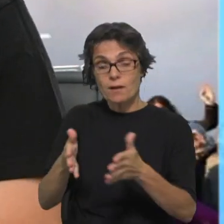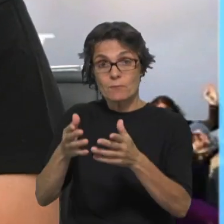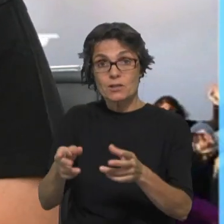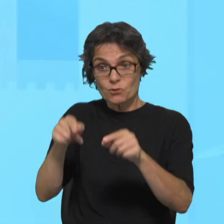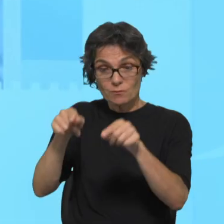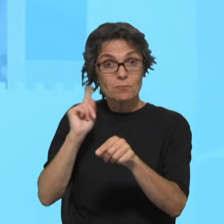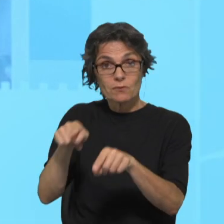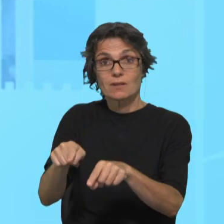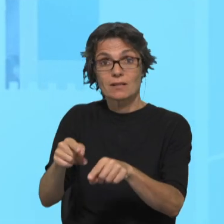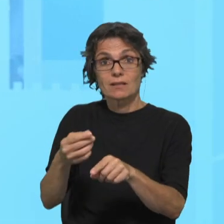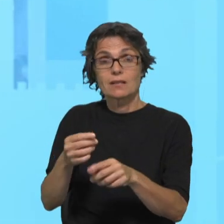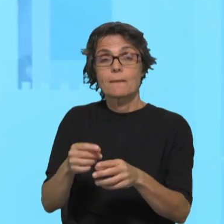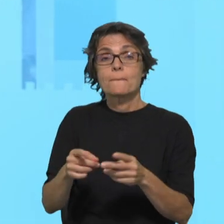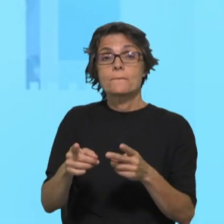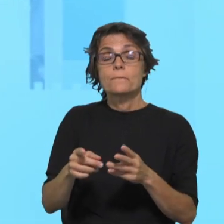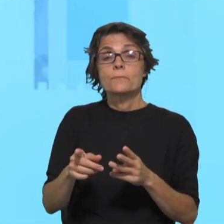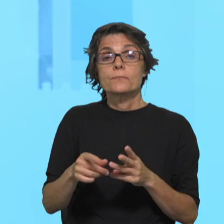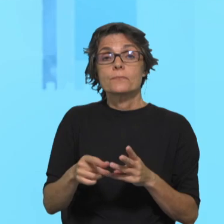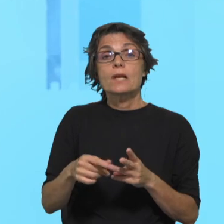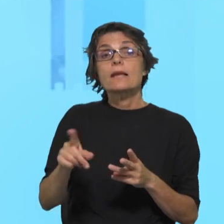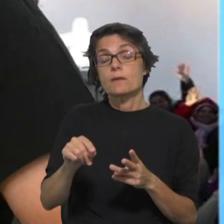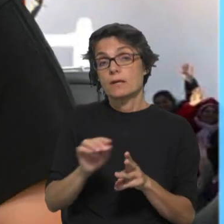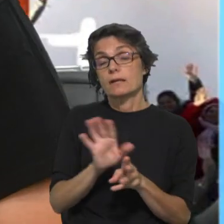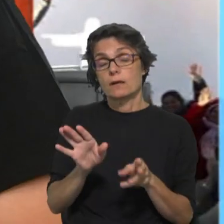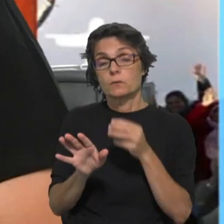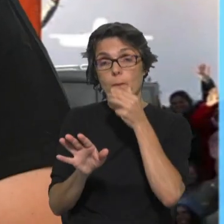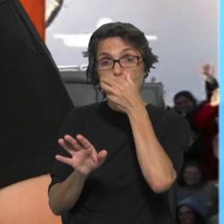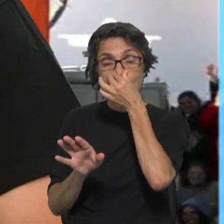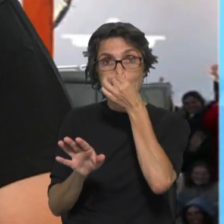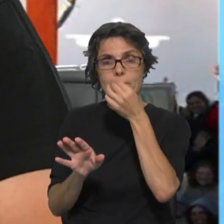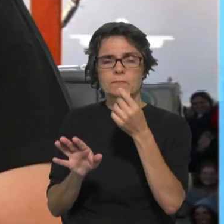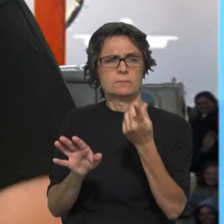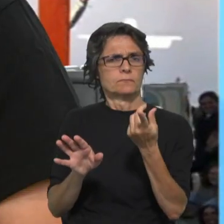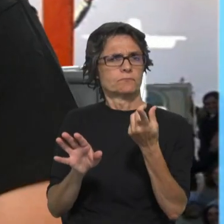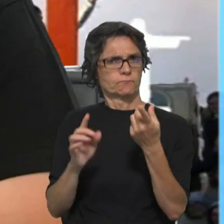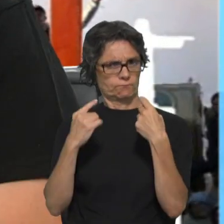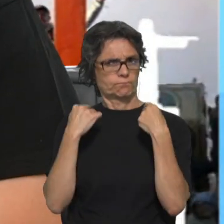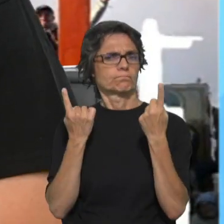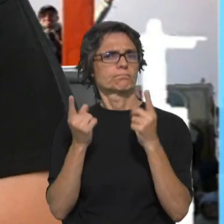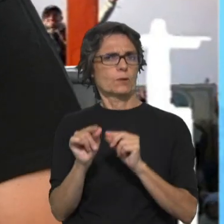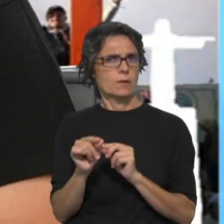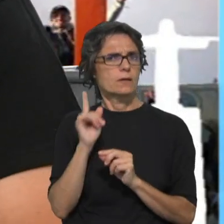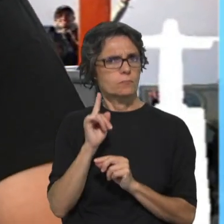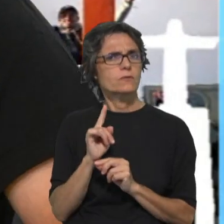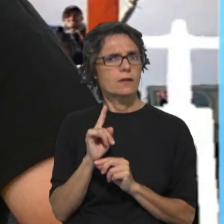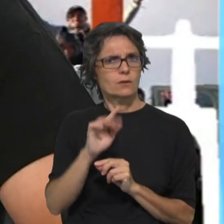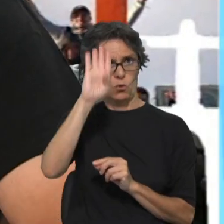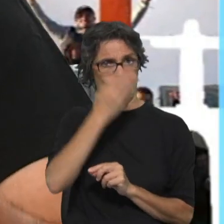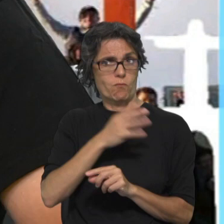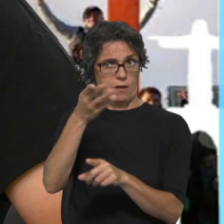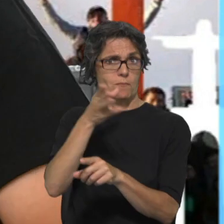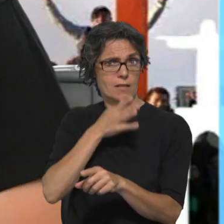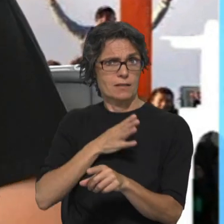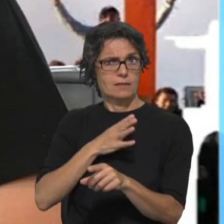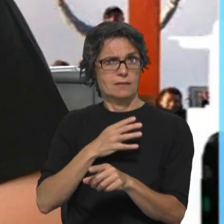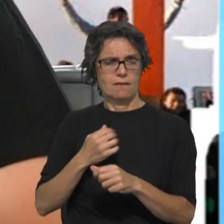são 2 dimensões importantes, para além daquilo que tenha que ser uma certa ousadia, radicalidade, que o Papa tanto nos fala, de